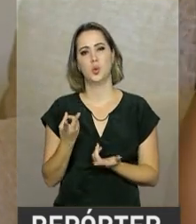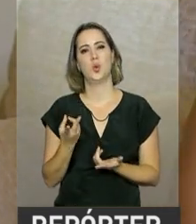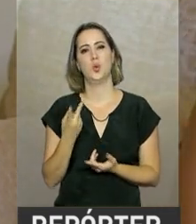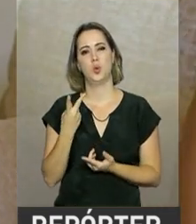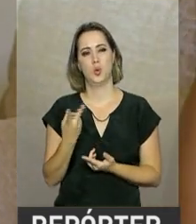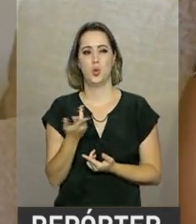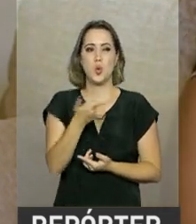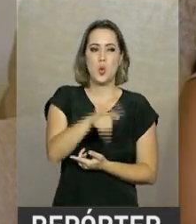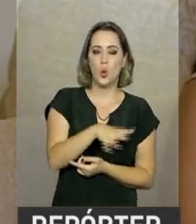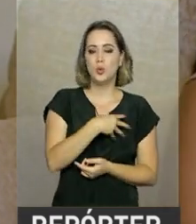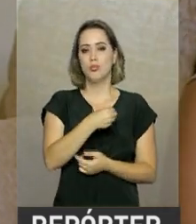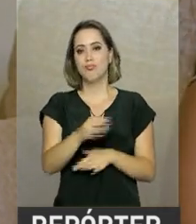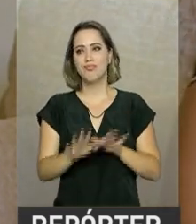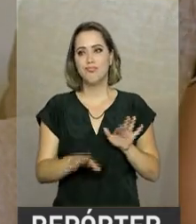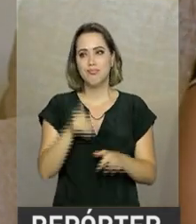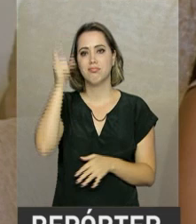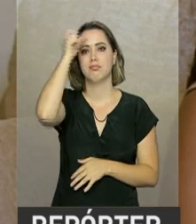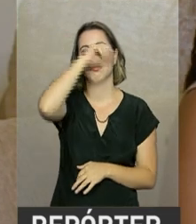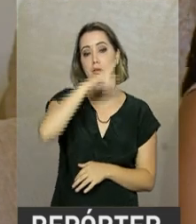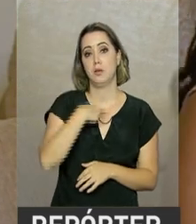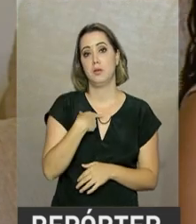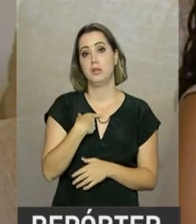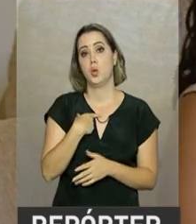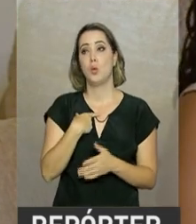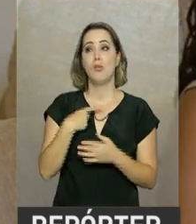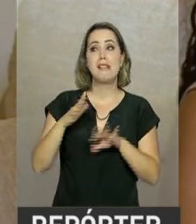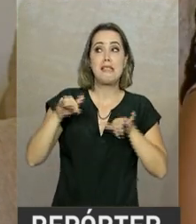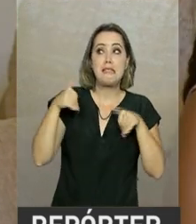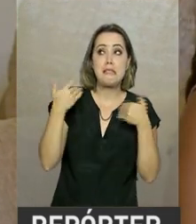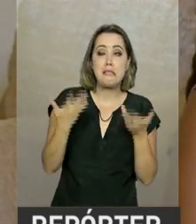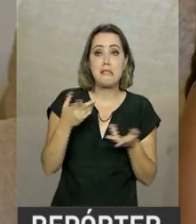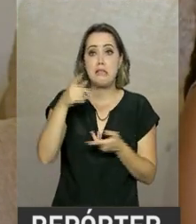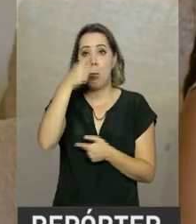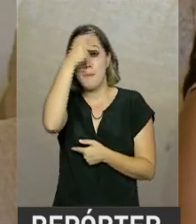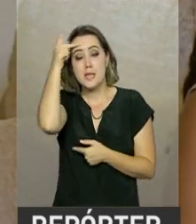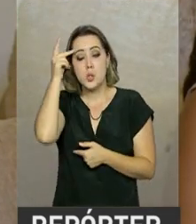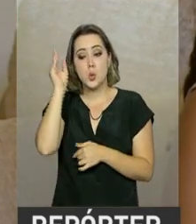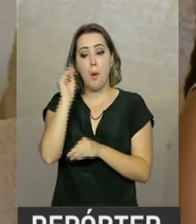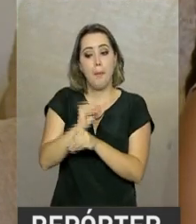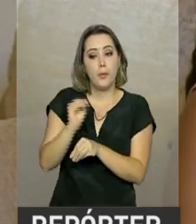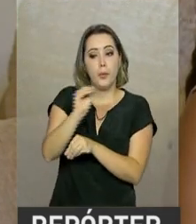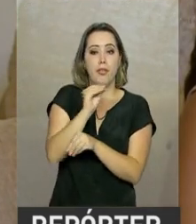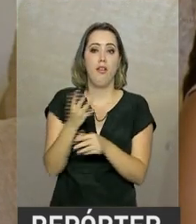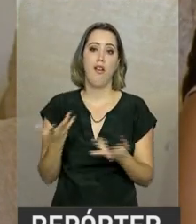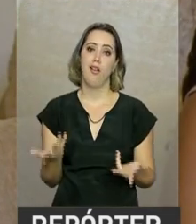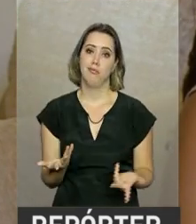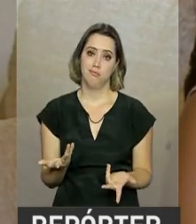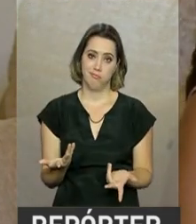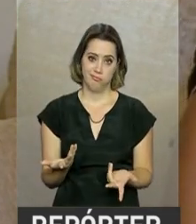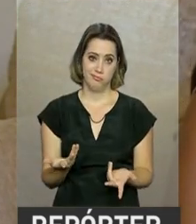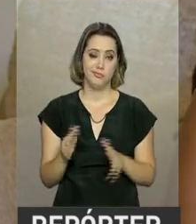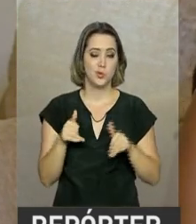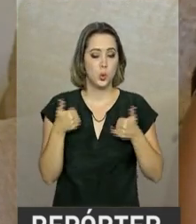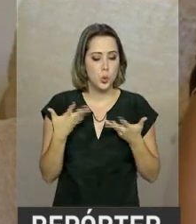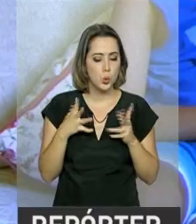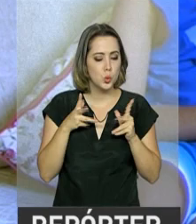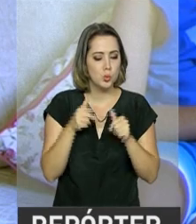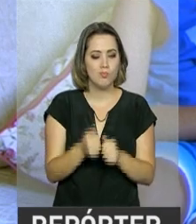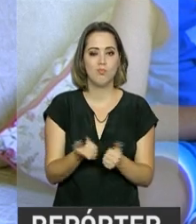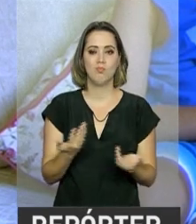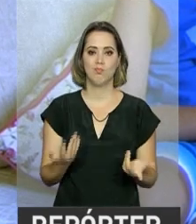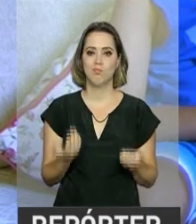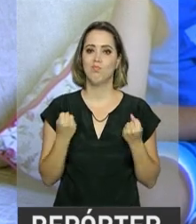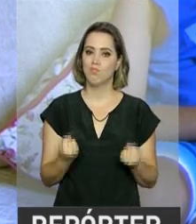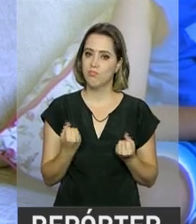segundo filho a questão de ter com quem deixar né então isso tudo pesou